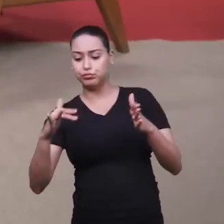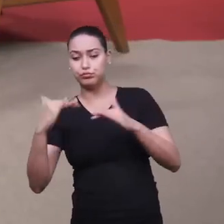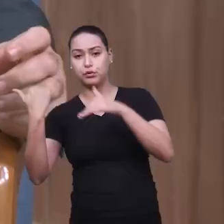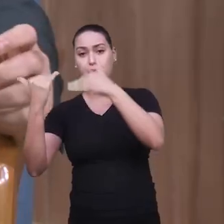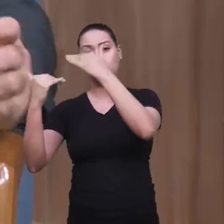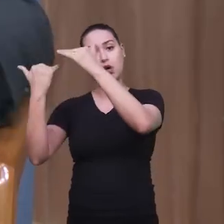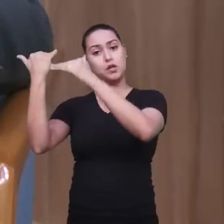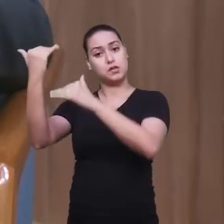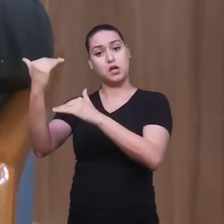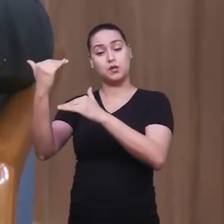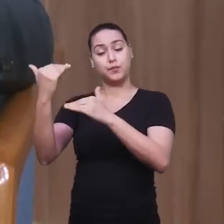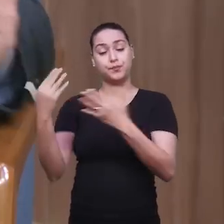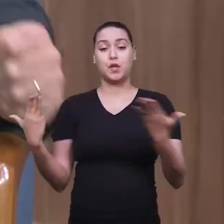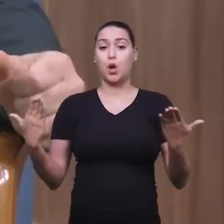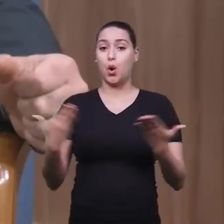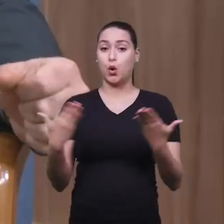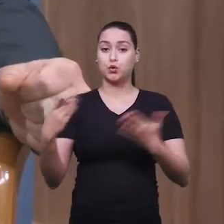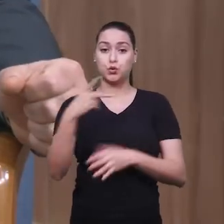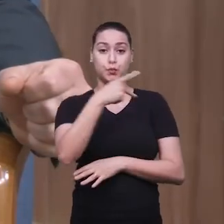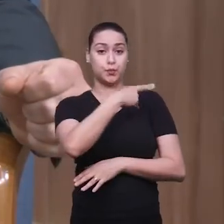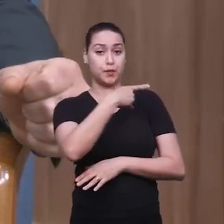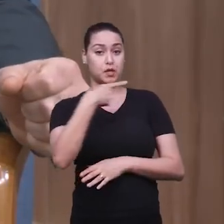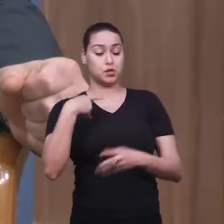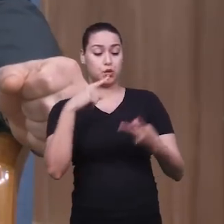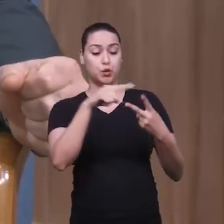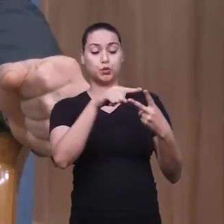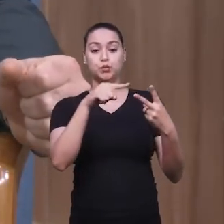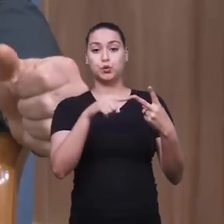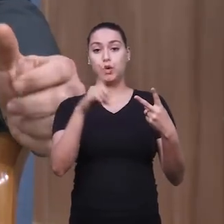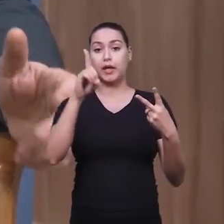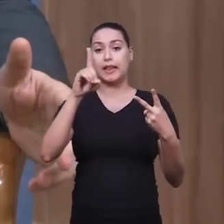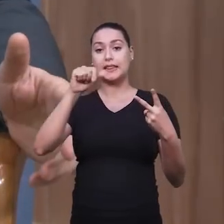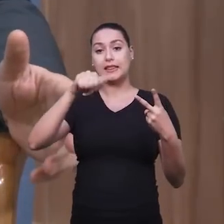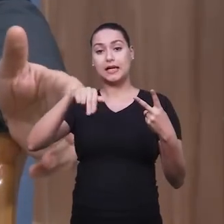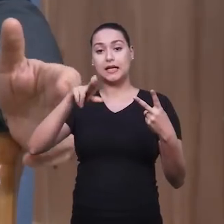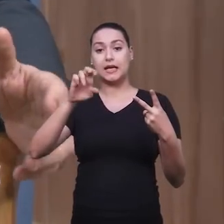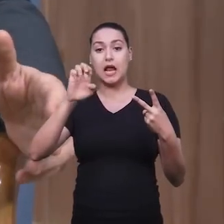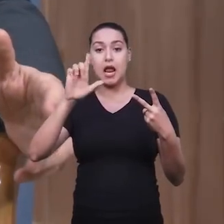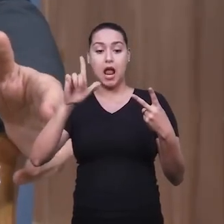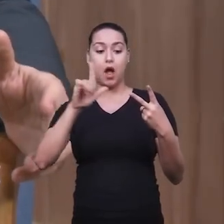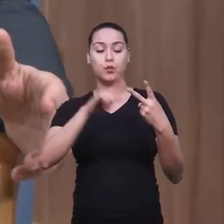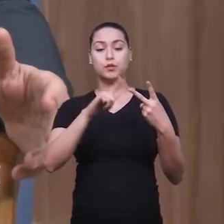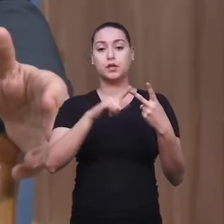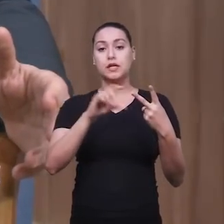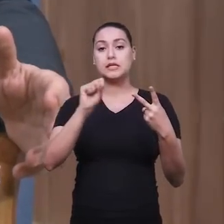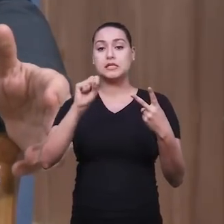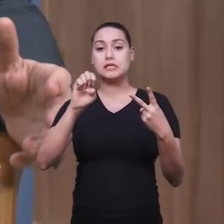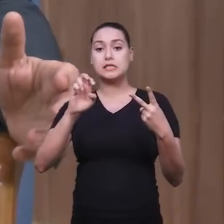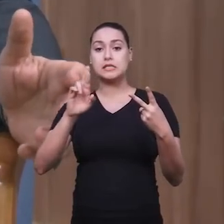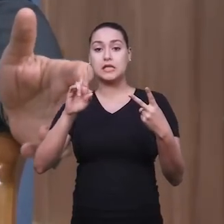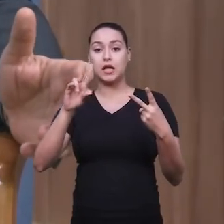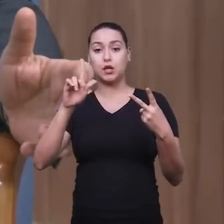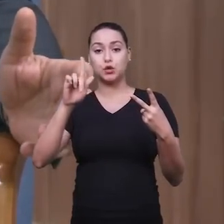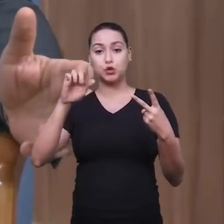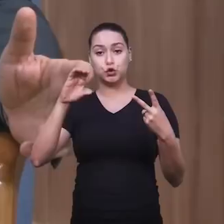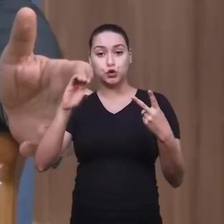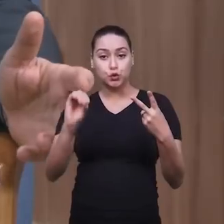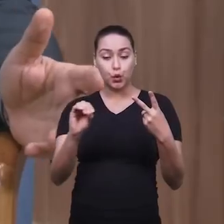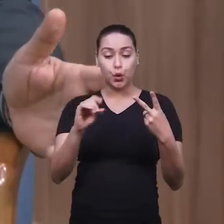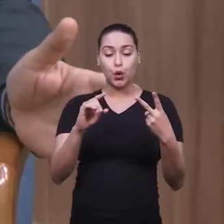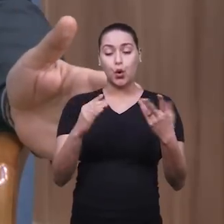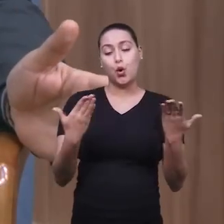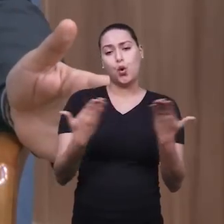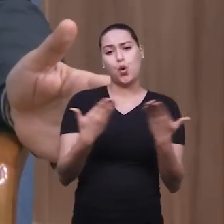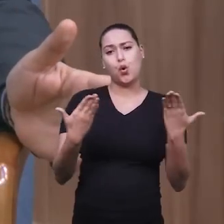processo. No programa de hoje, no quadro Lições do Manaim, eu recebo os pastores Daniel Moreira e Sérgio Souza e nós vamos conversar sobre